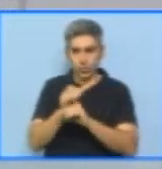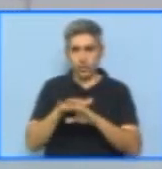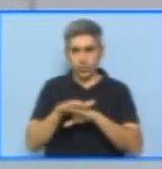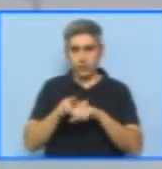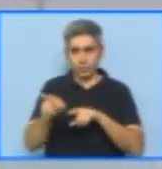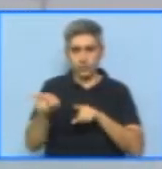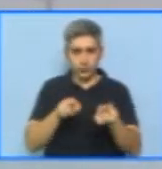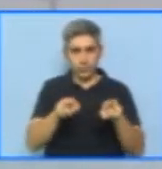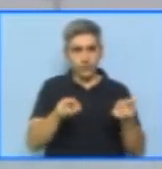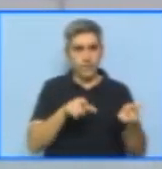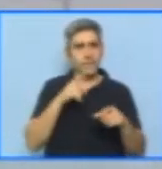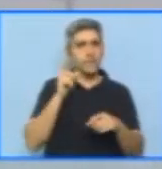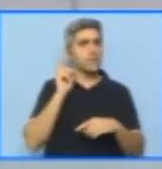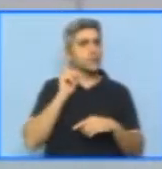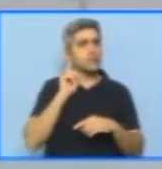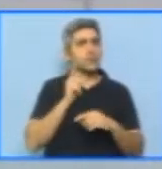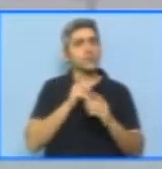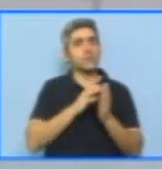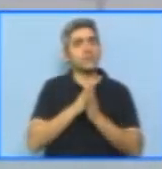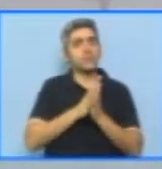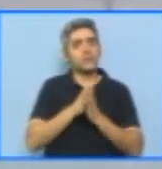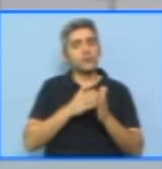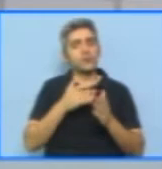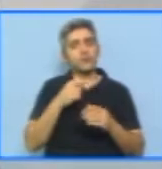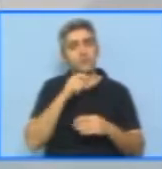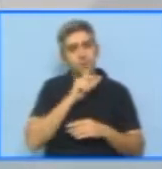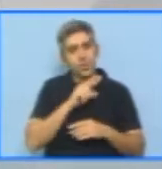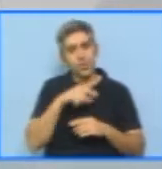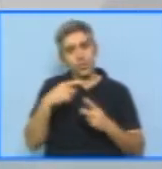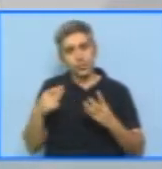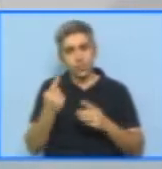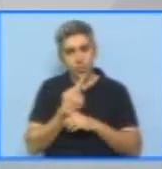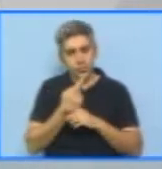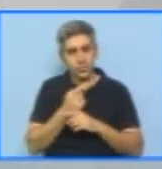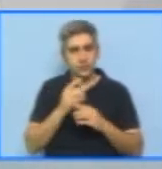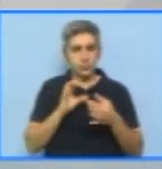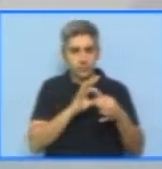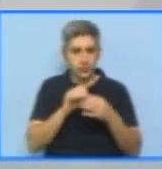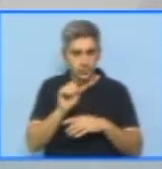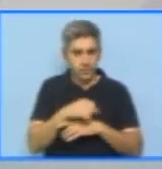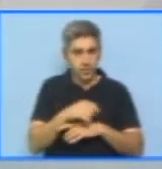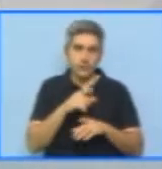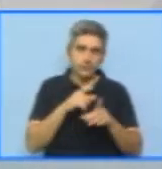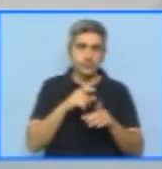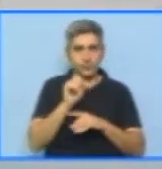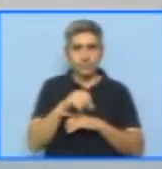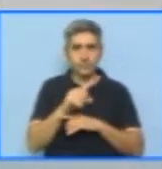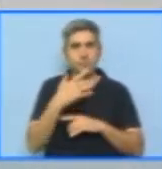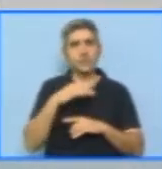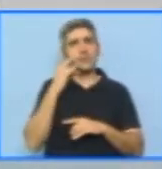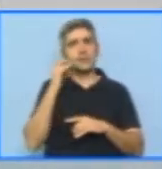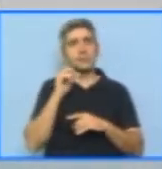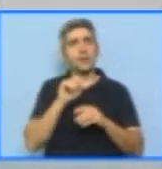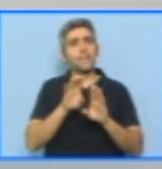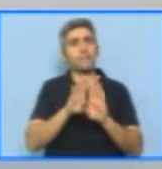de fatores que importa aproveitar, conjugar. Sim, nós tentamos criar aqui uma porta-estanque entre